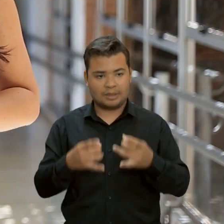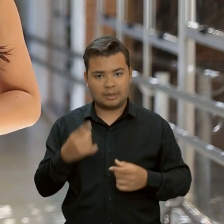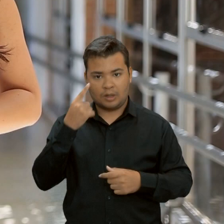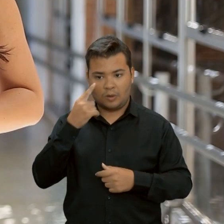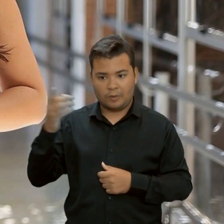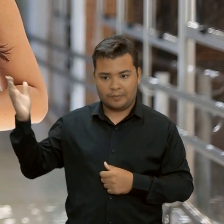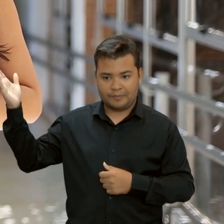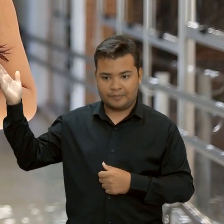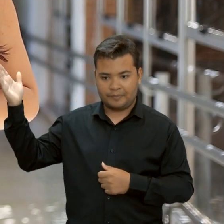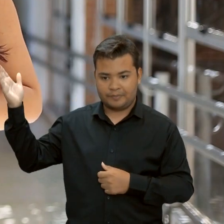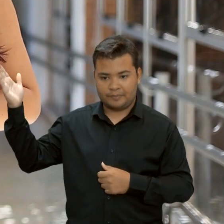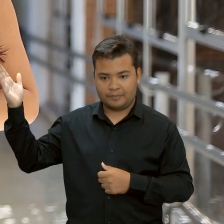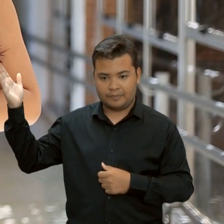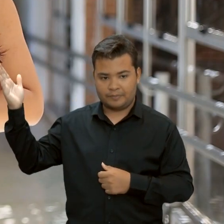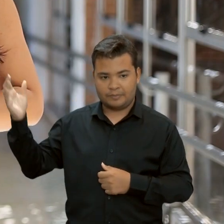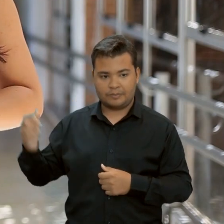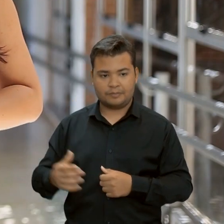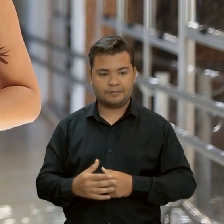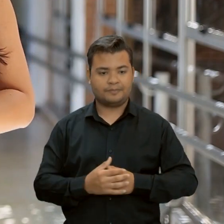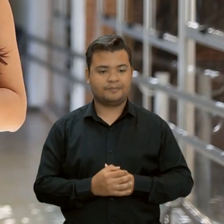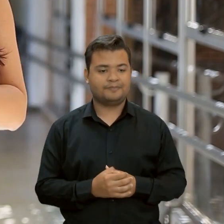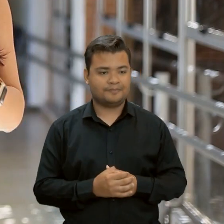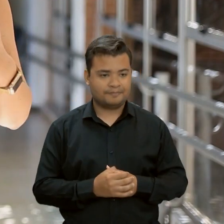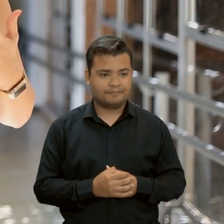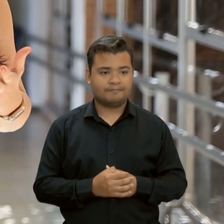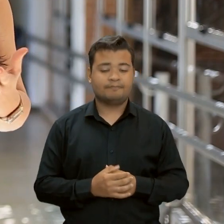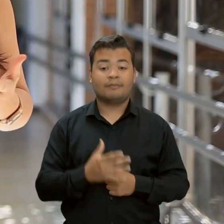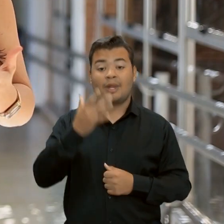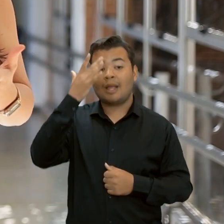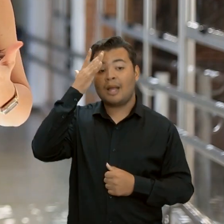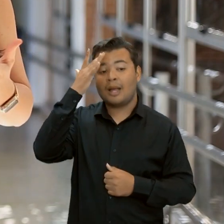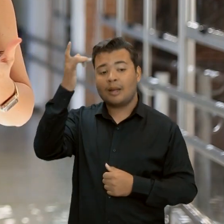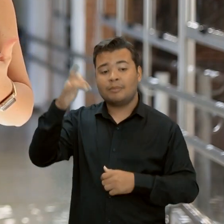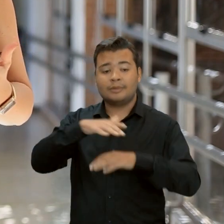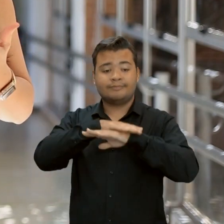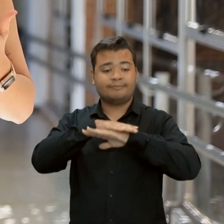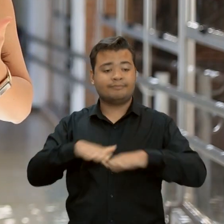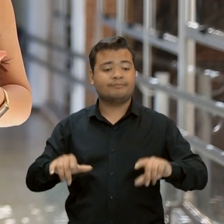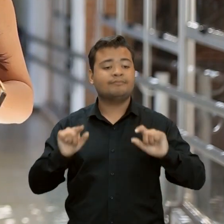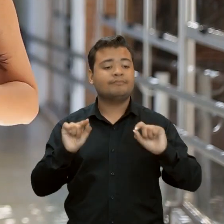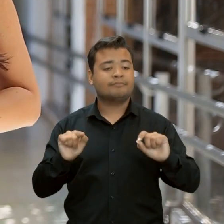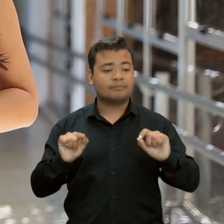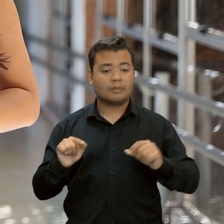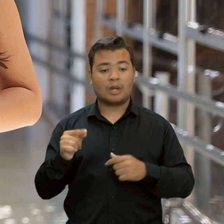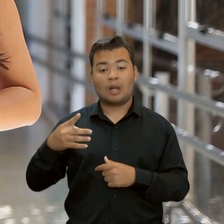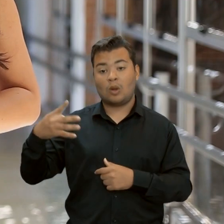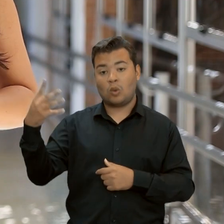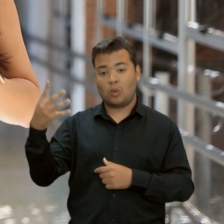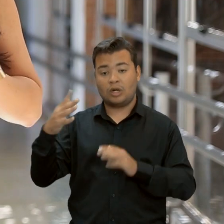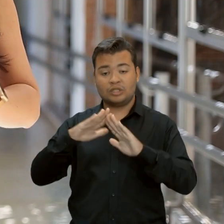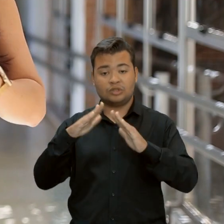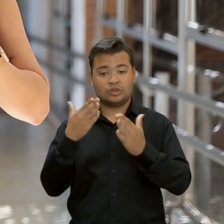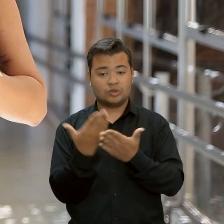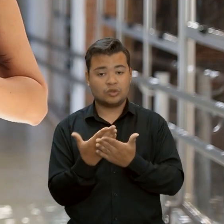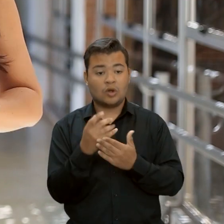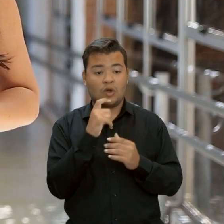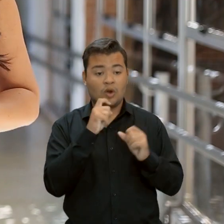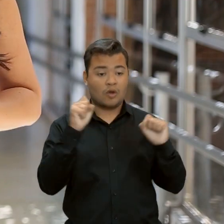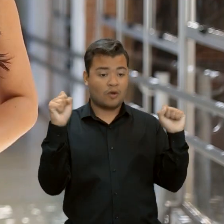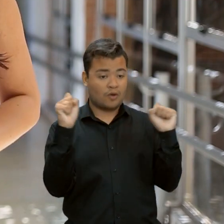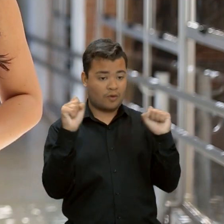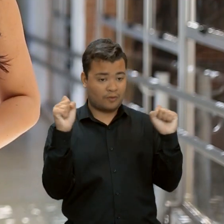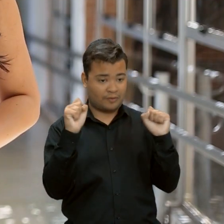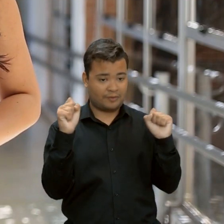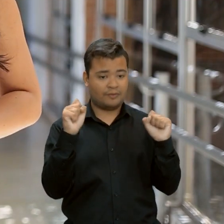sem o cedilha. E terminam amanhã as inscrições para a 4ª Escola de Inverno